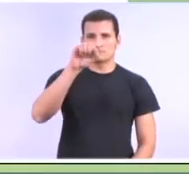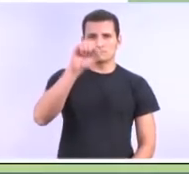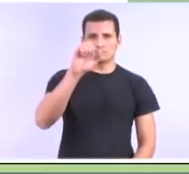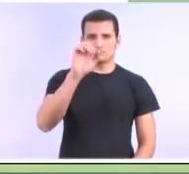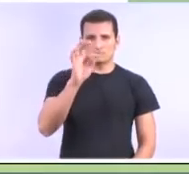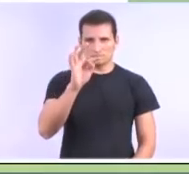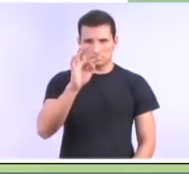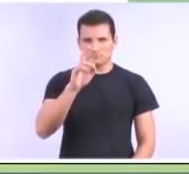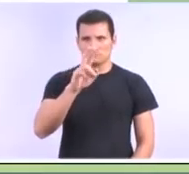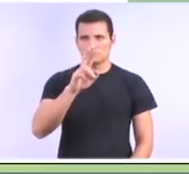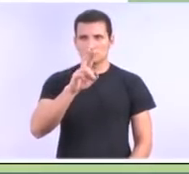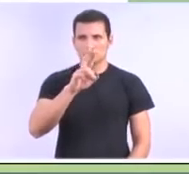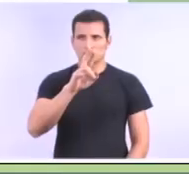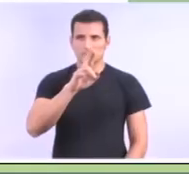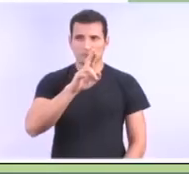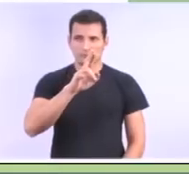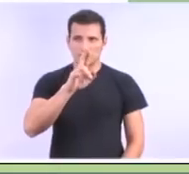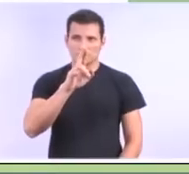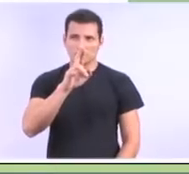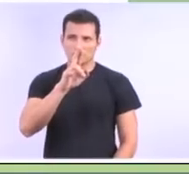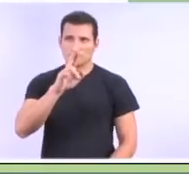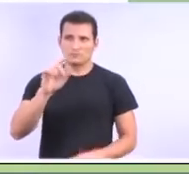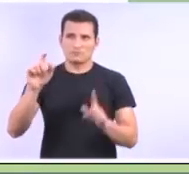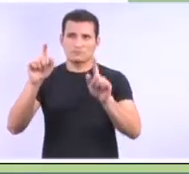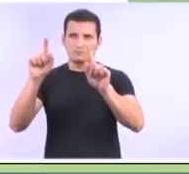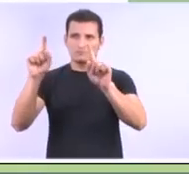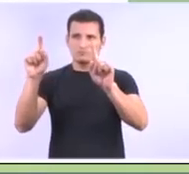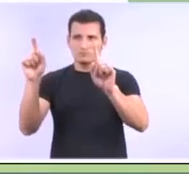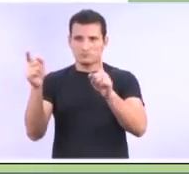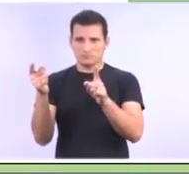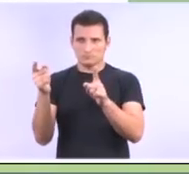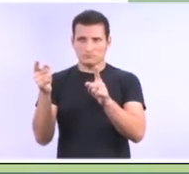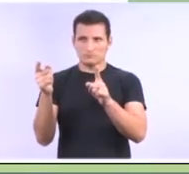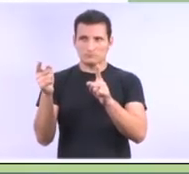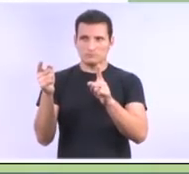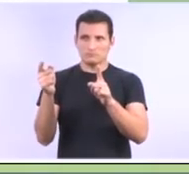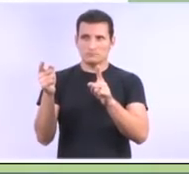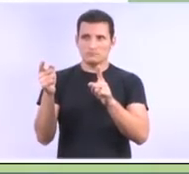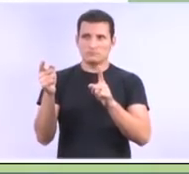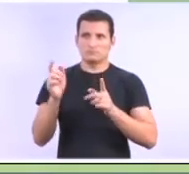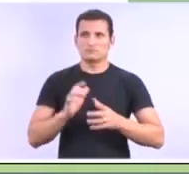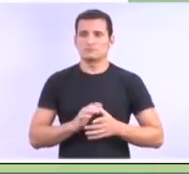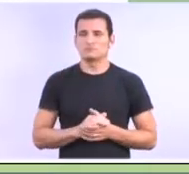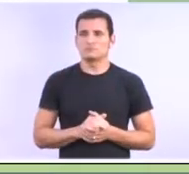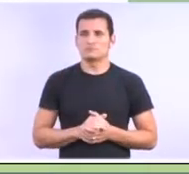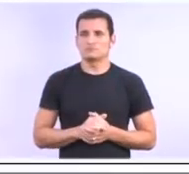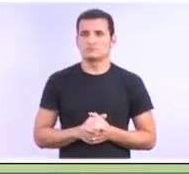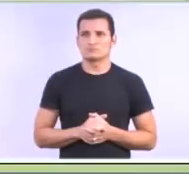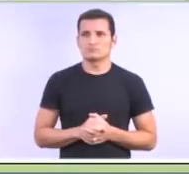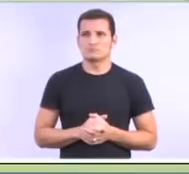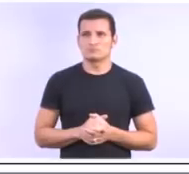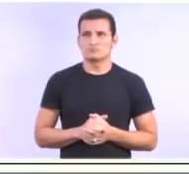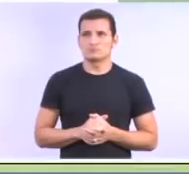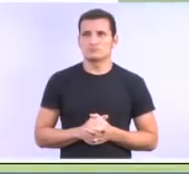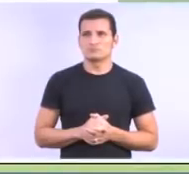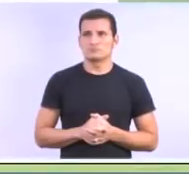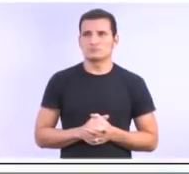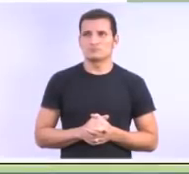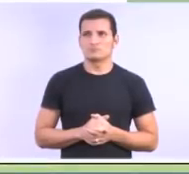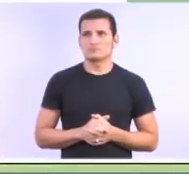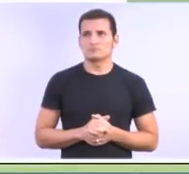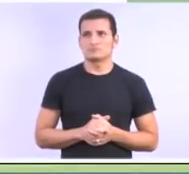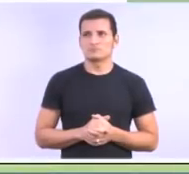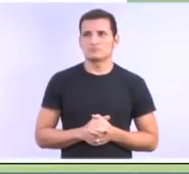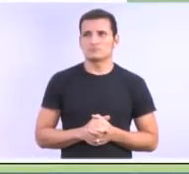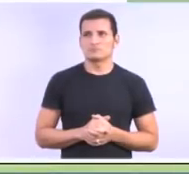olha. setNome, abre parênteses, fecha parênteses, o valor que eu quero atribuir. Olha lá, como é que a gente